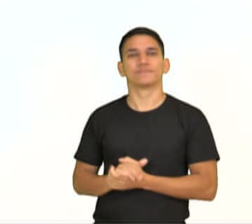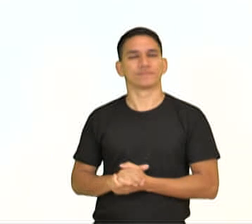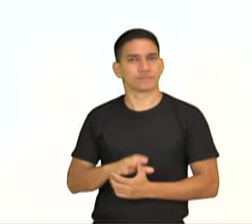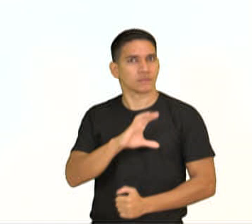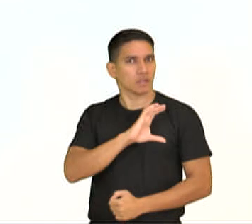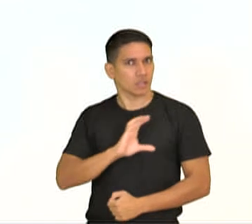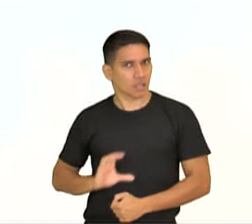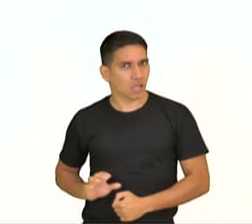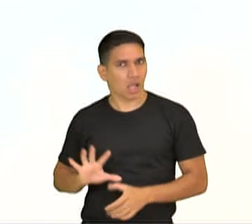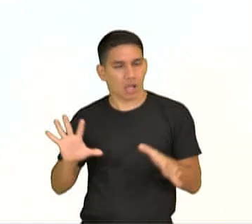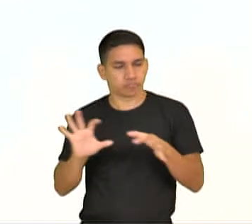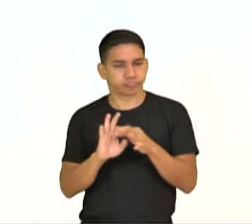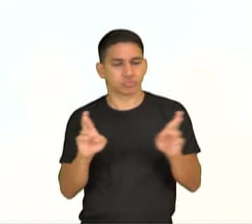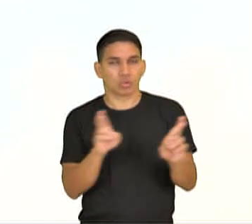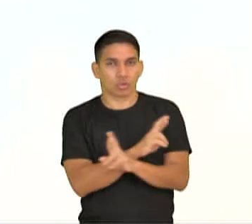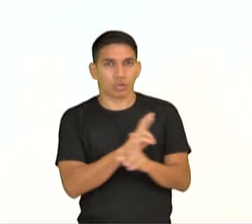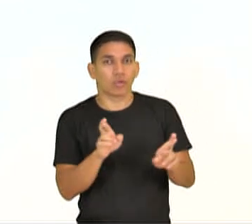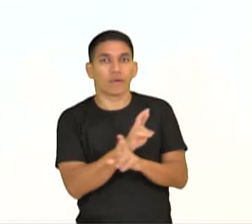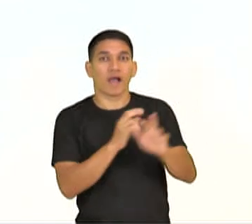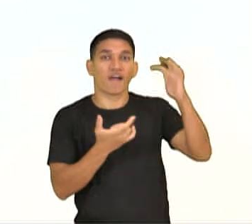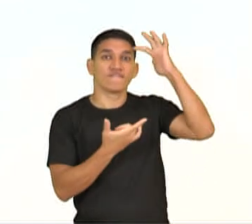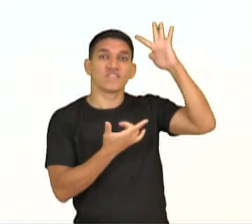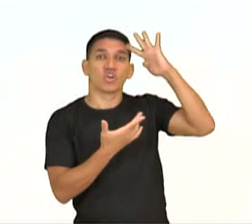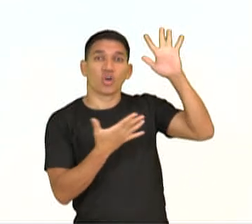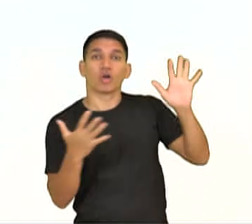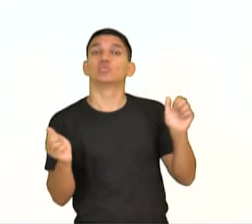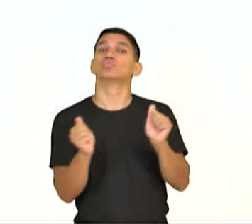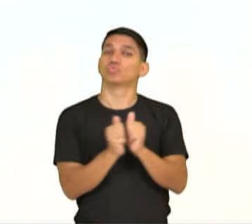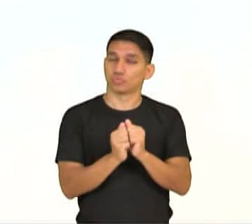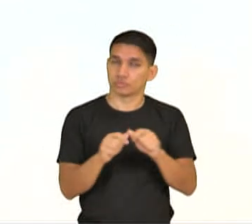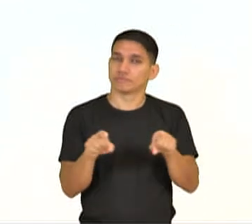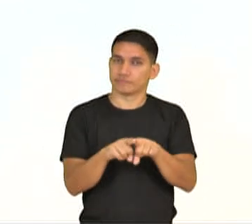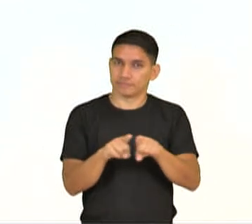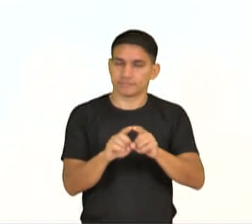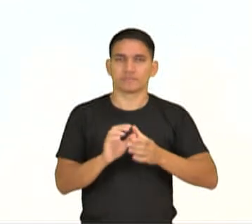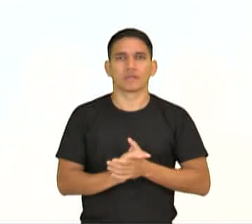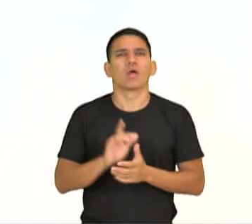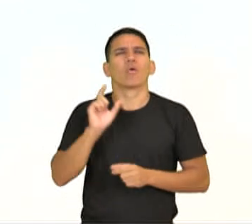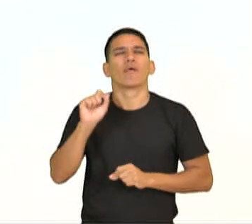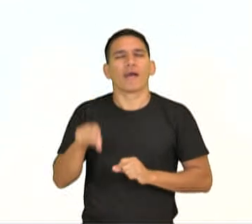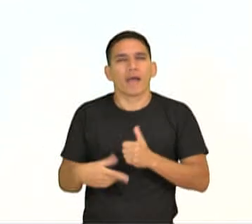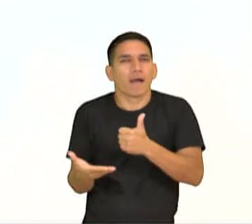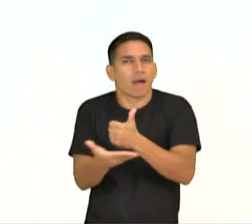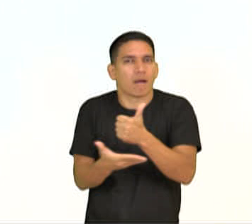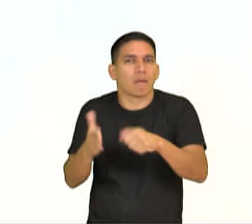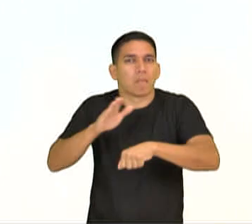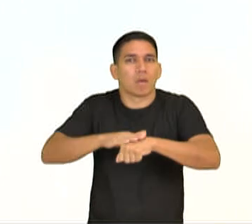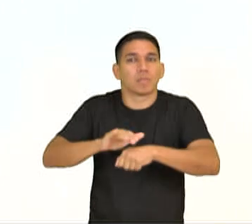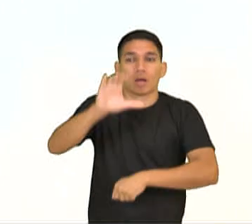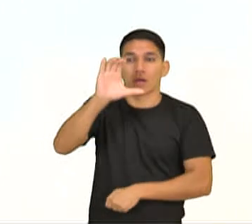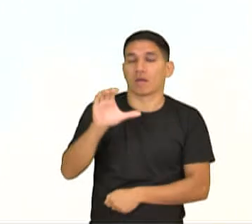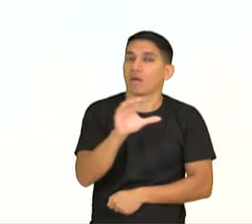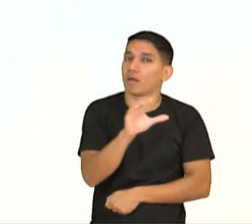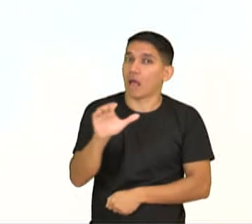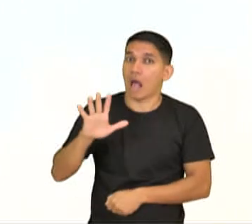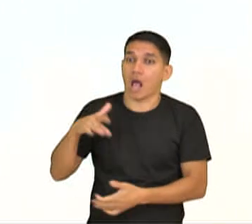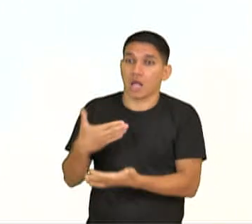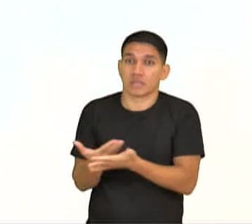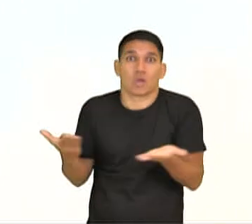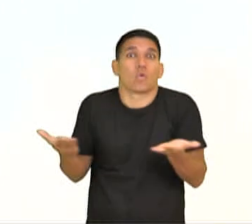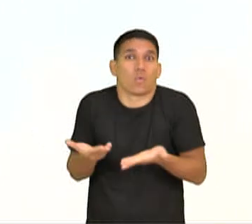estar vinculados à filosofia nesse momento. É uma base que, por exemplo, a Igreja Católica carrega até hoje, né?